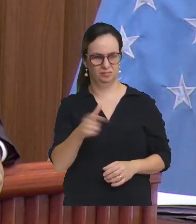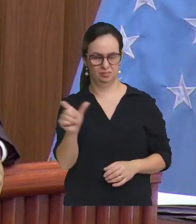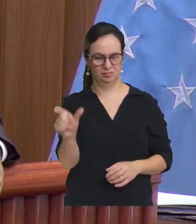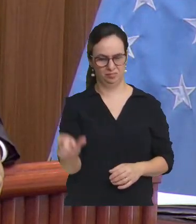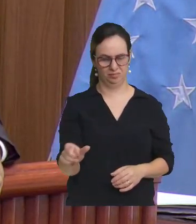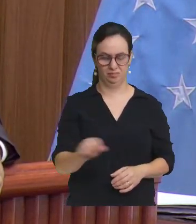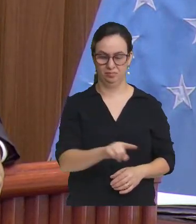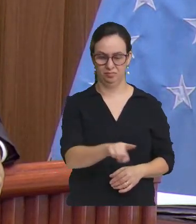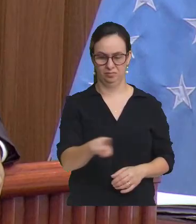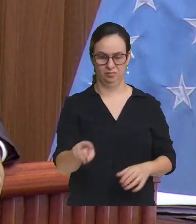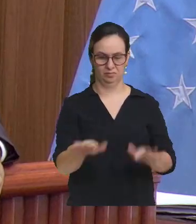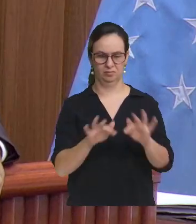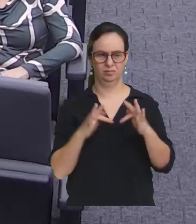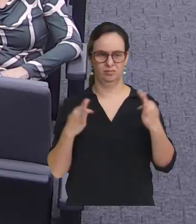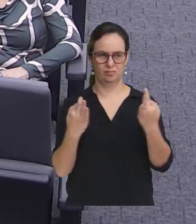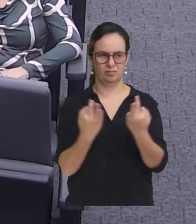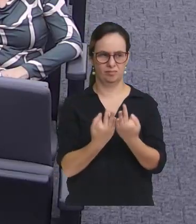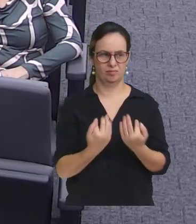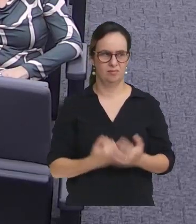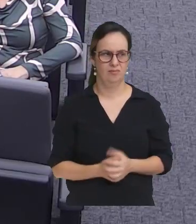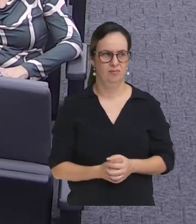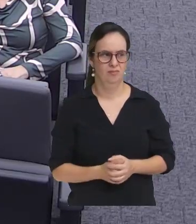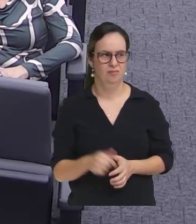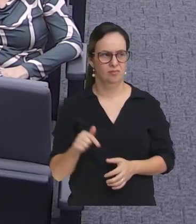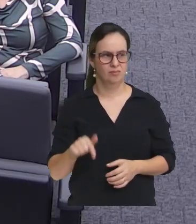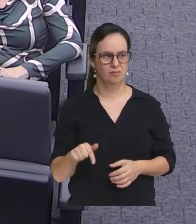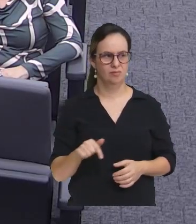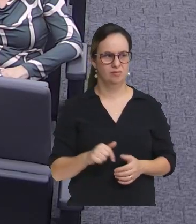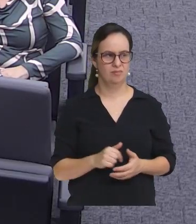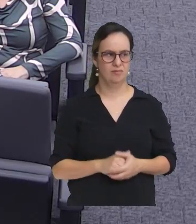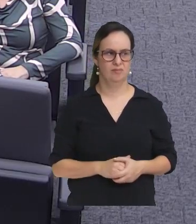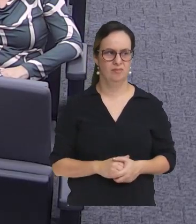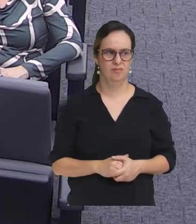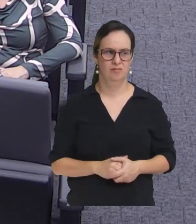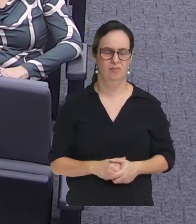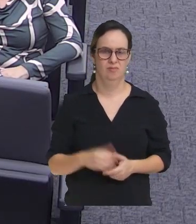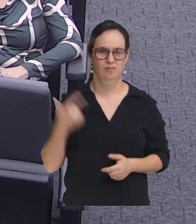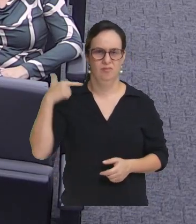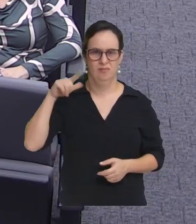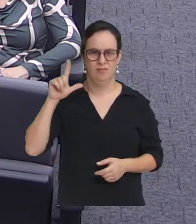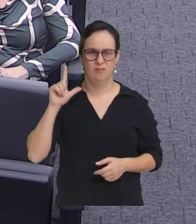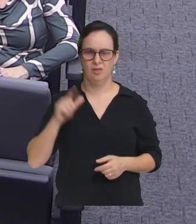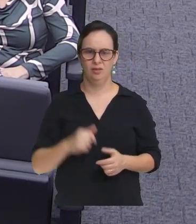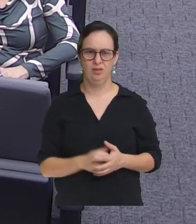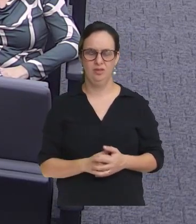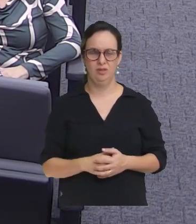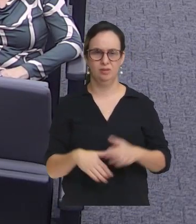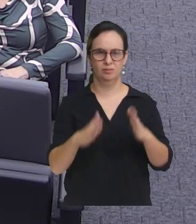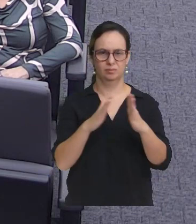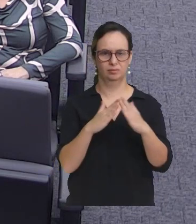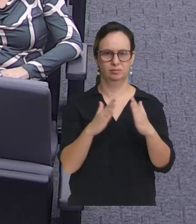acho que isso é consequência de tudo aquilo que vocês têm dentro da casa de vocês, da educação,